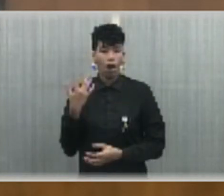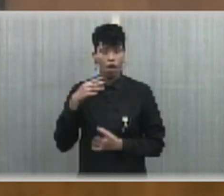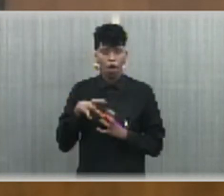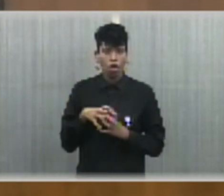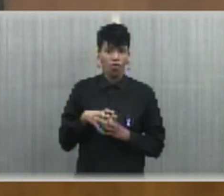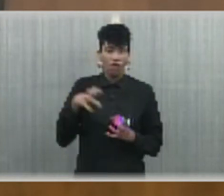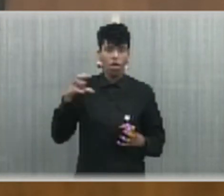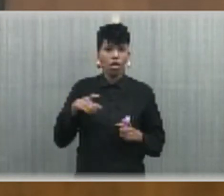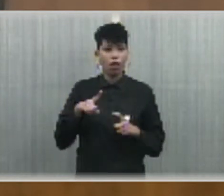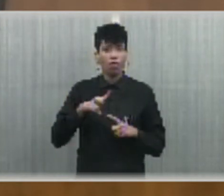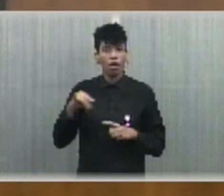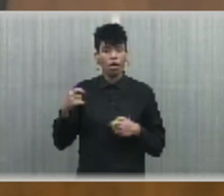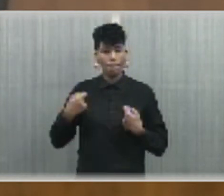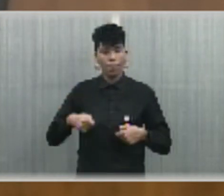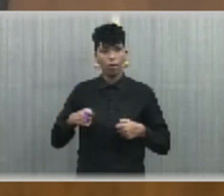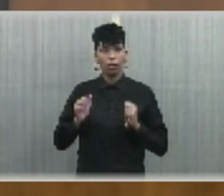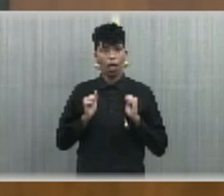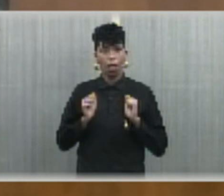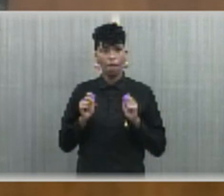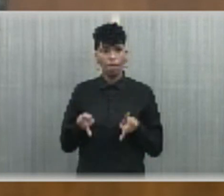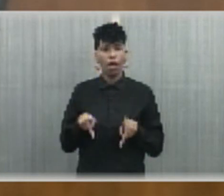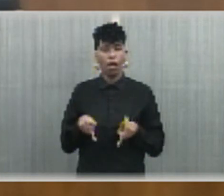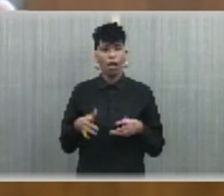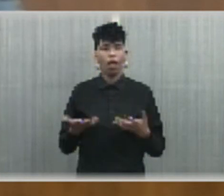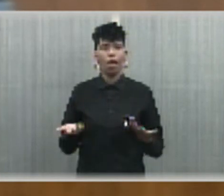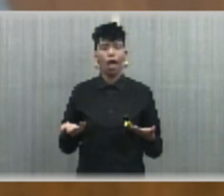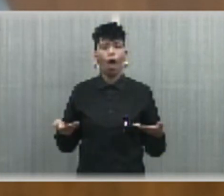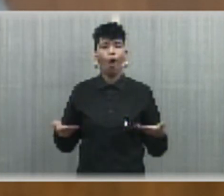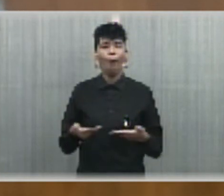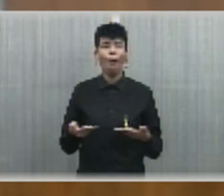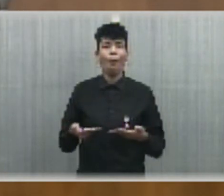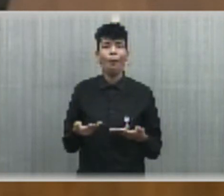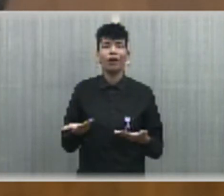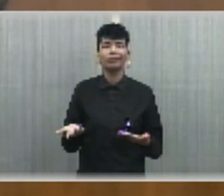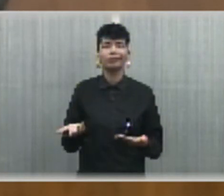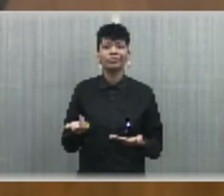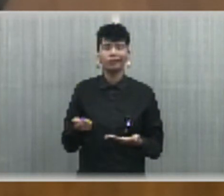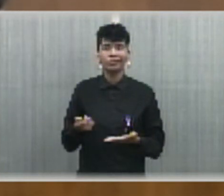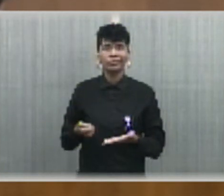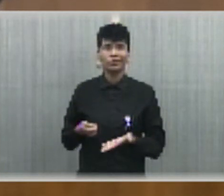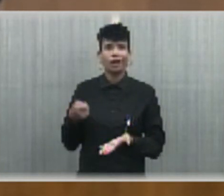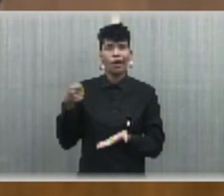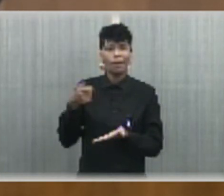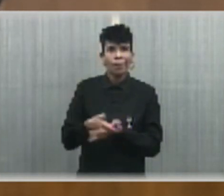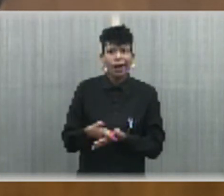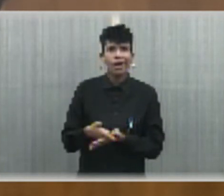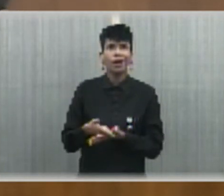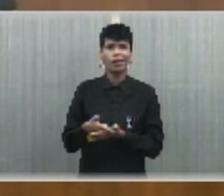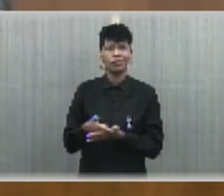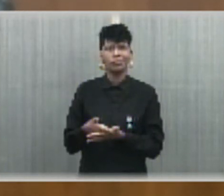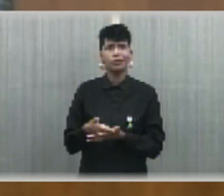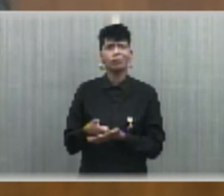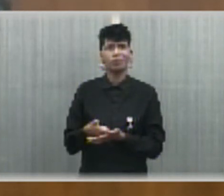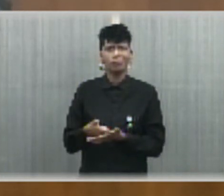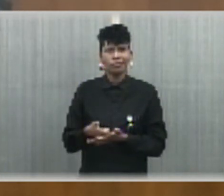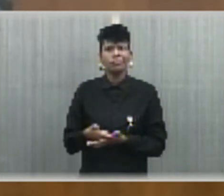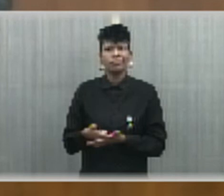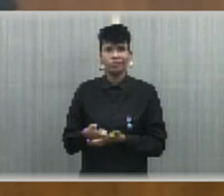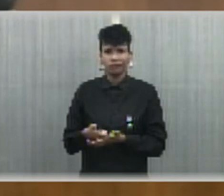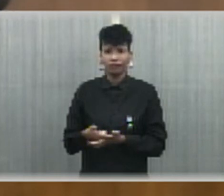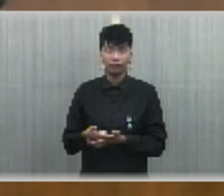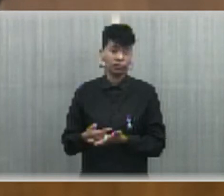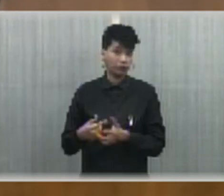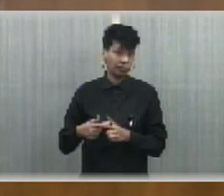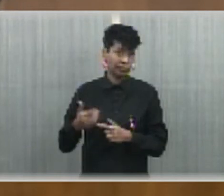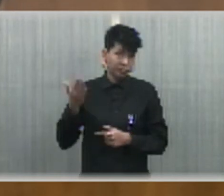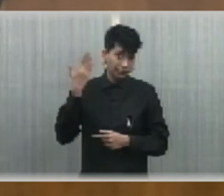vão precisar da sua aposentadoria, agora estão pagando e pagando caro. Na